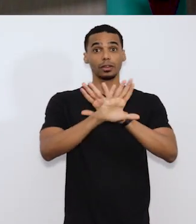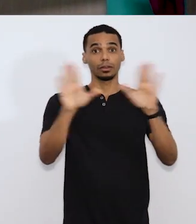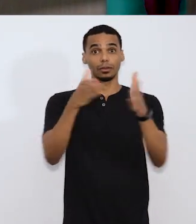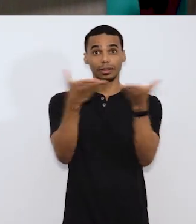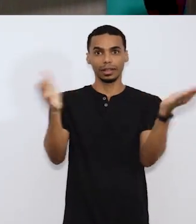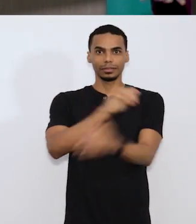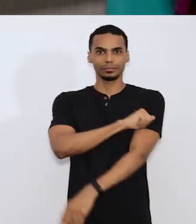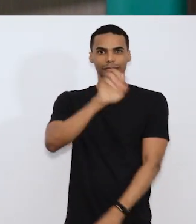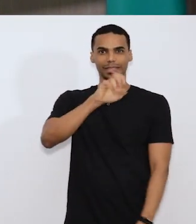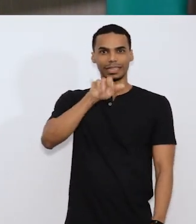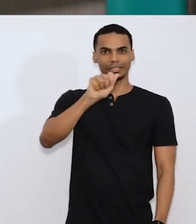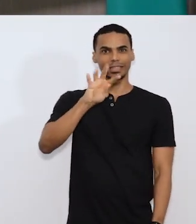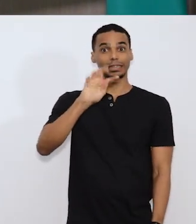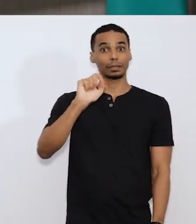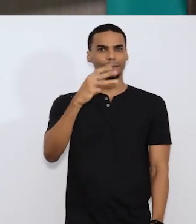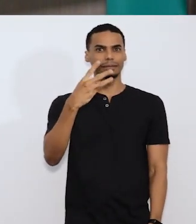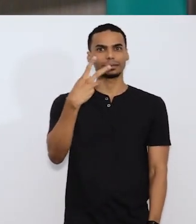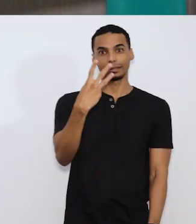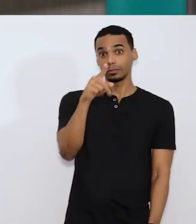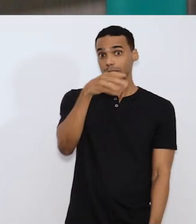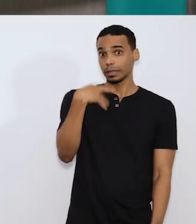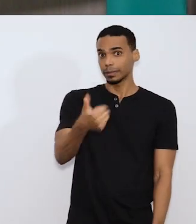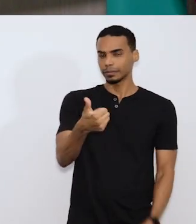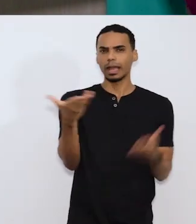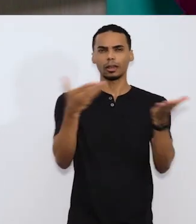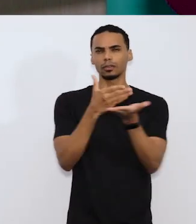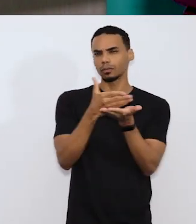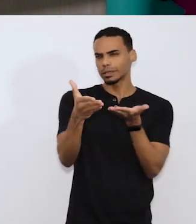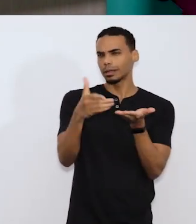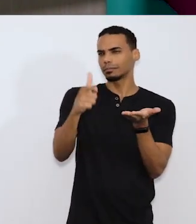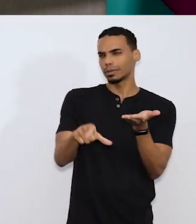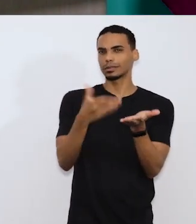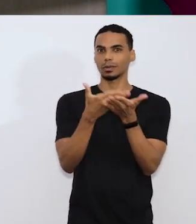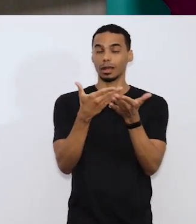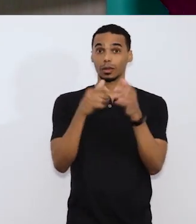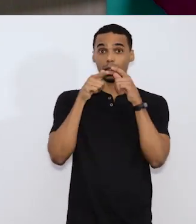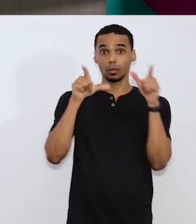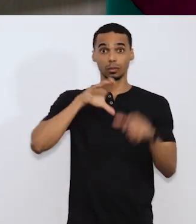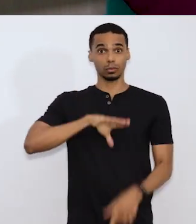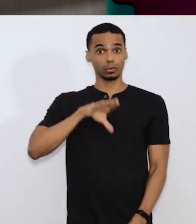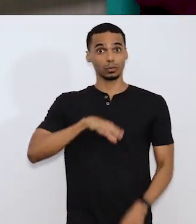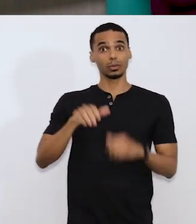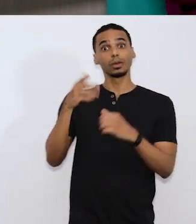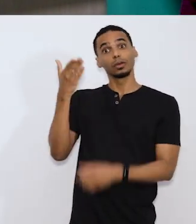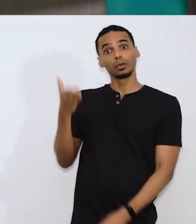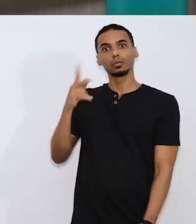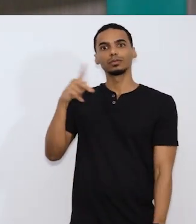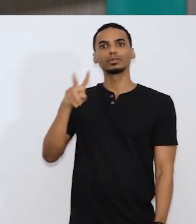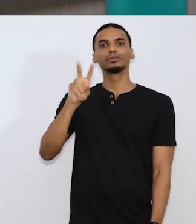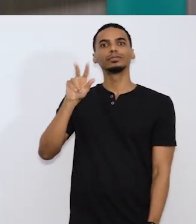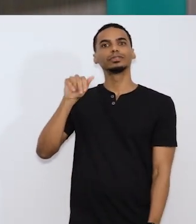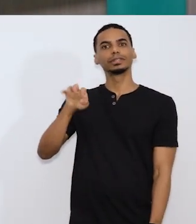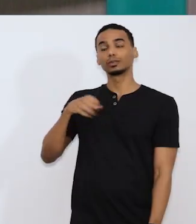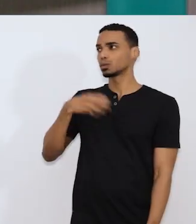Olá, alunos da EJA TAP 3. E aí, como vocês estão? Vai começar agora mais uma aula de língua portuguesa com a professora Viviane